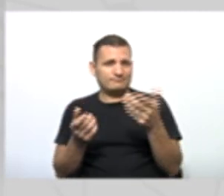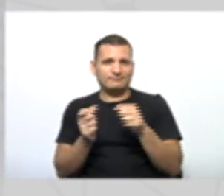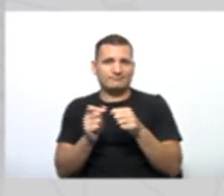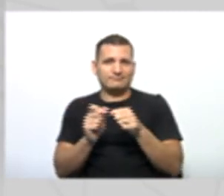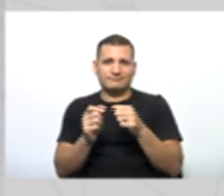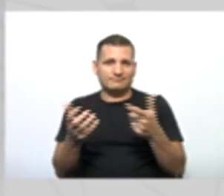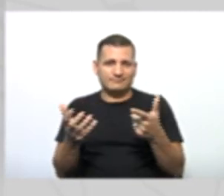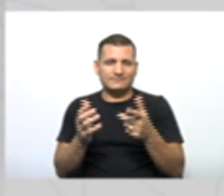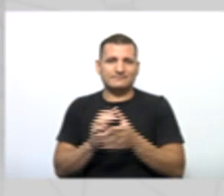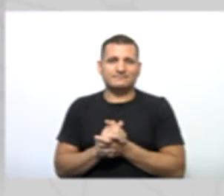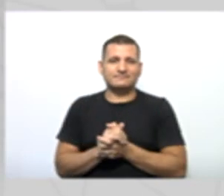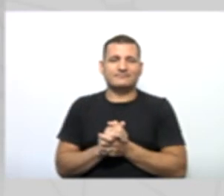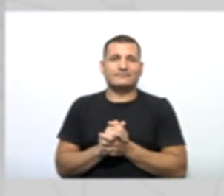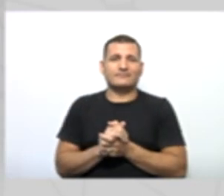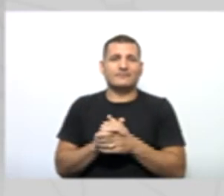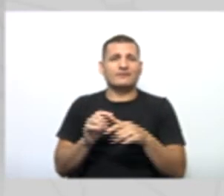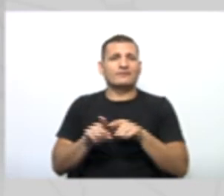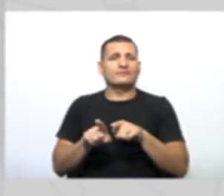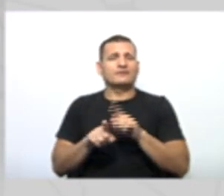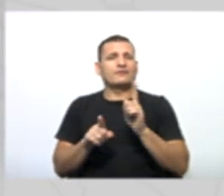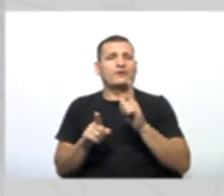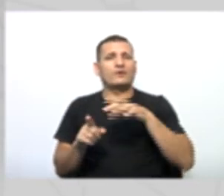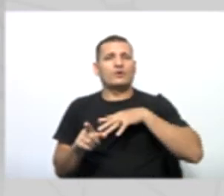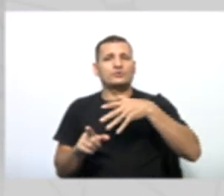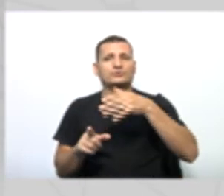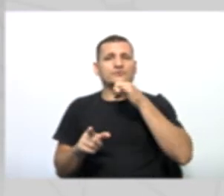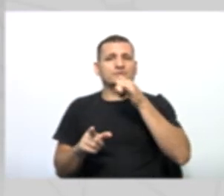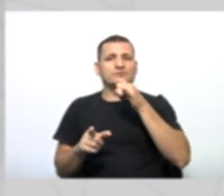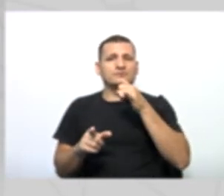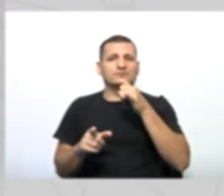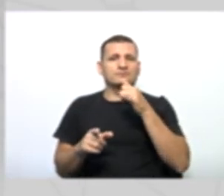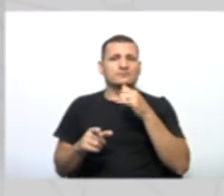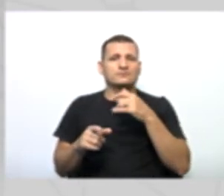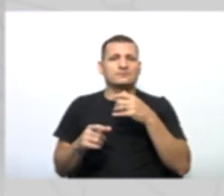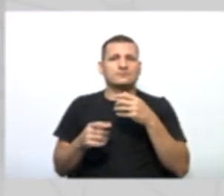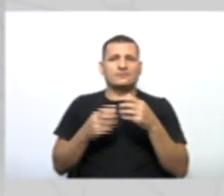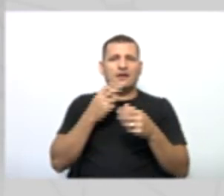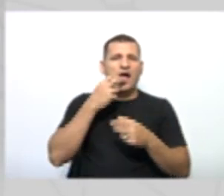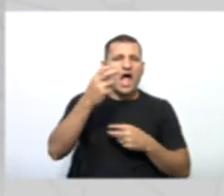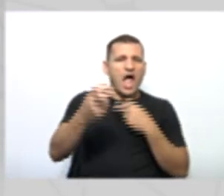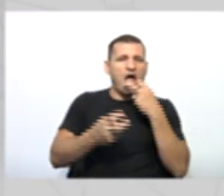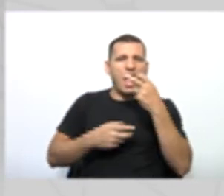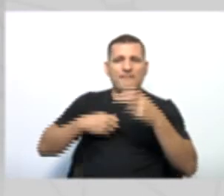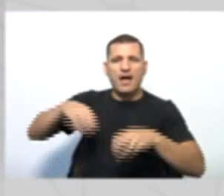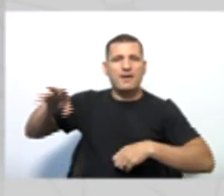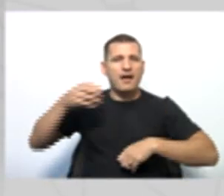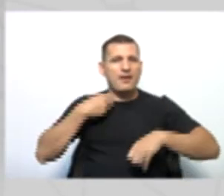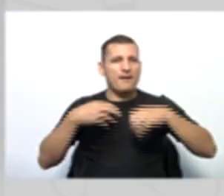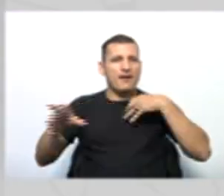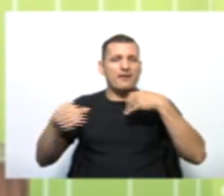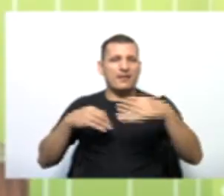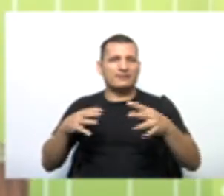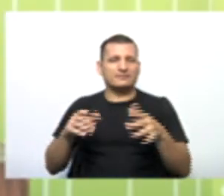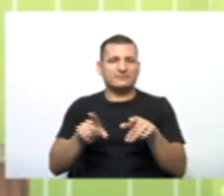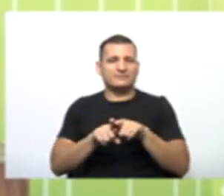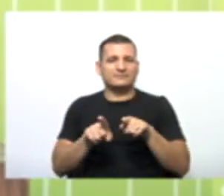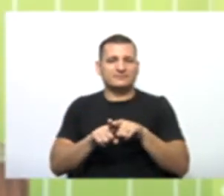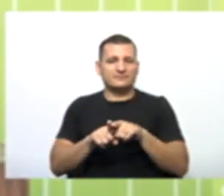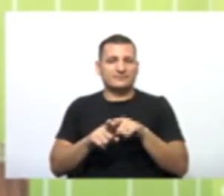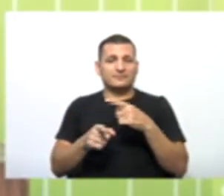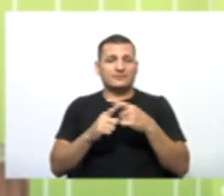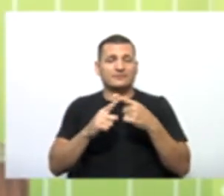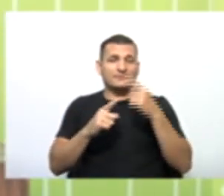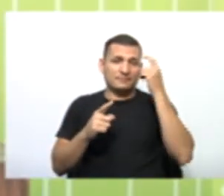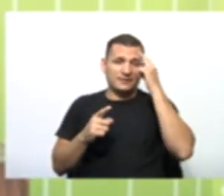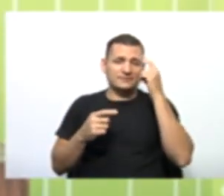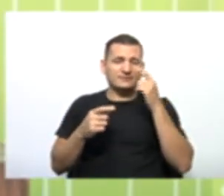desses. E também não considera corajoso se o cara começar a gritar, pega a carteira, pega a roupa, pega tudo, pega o relógio. Porque a gente pensa que ele